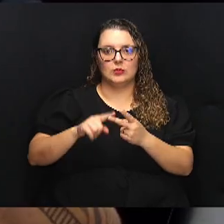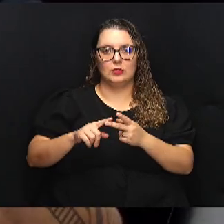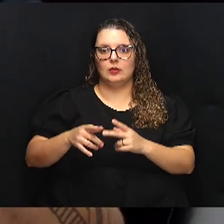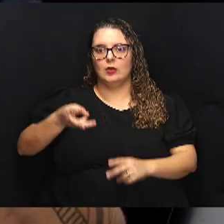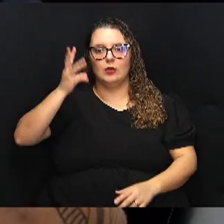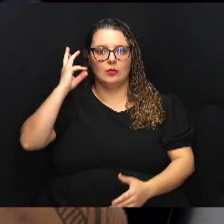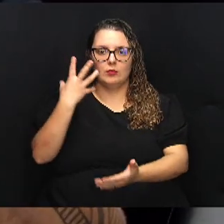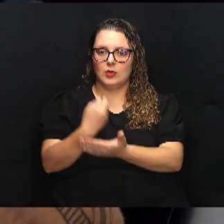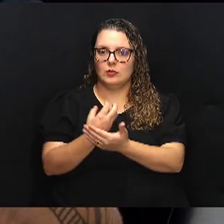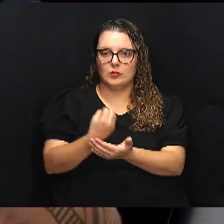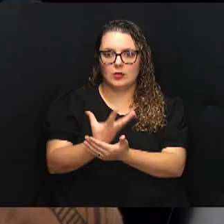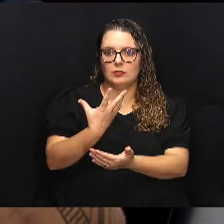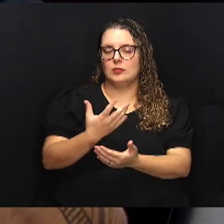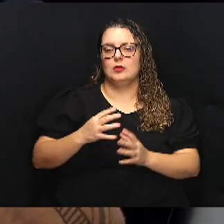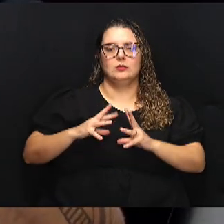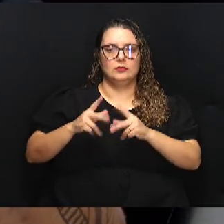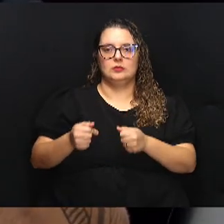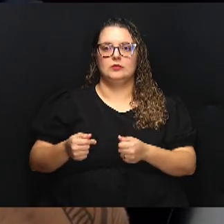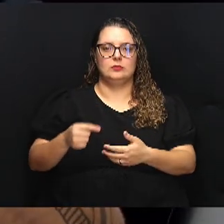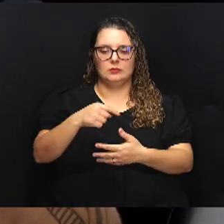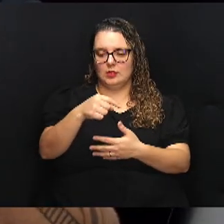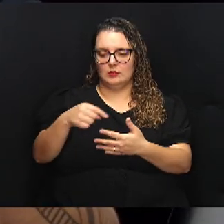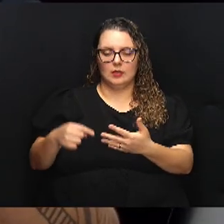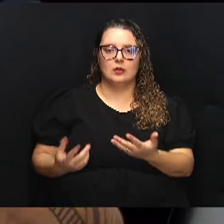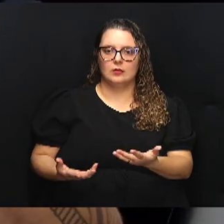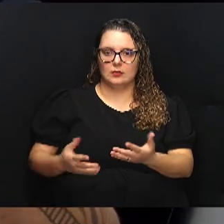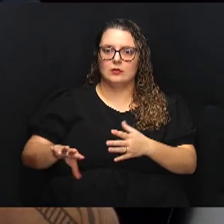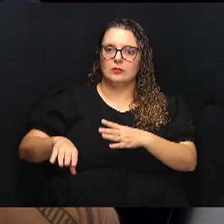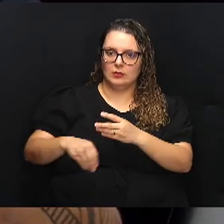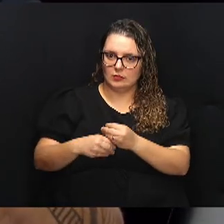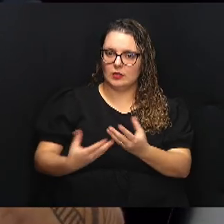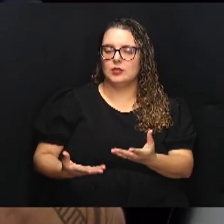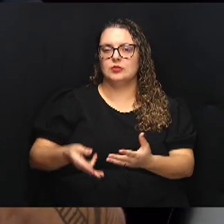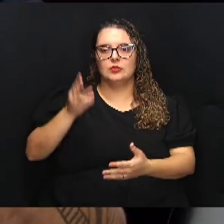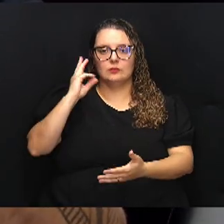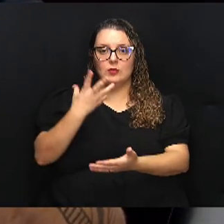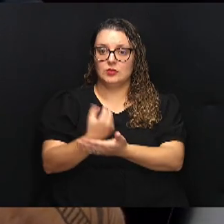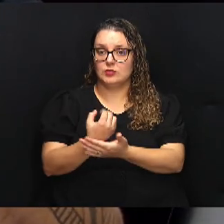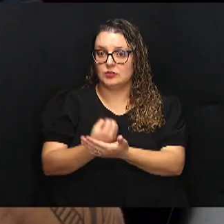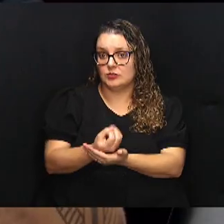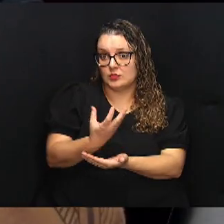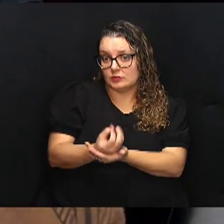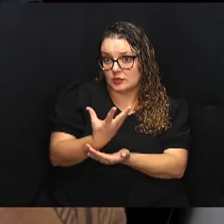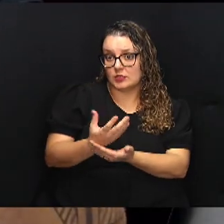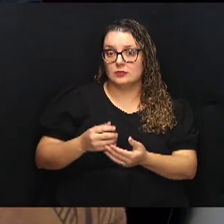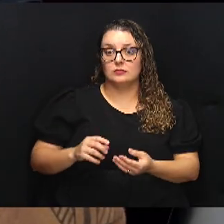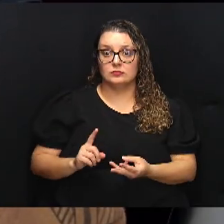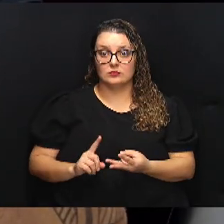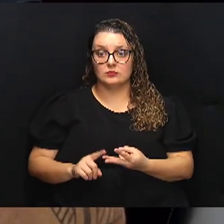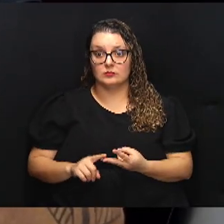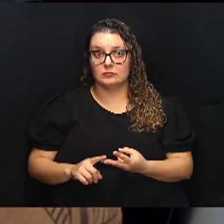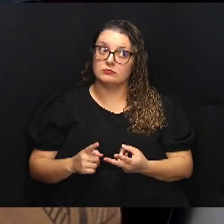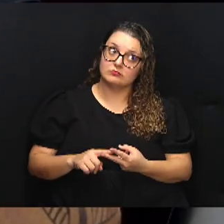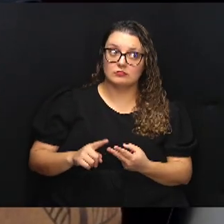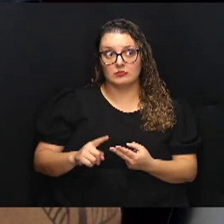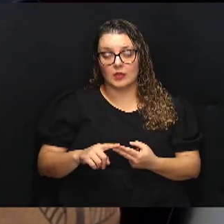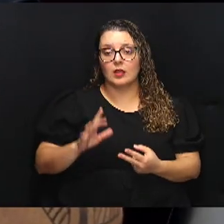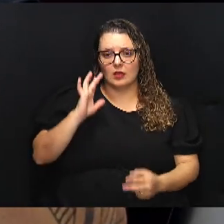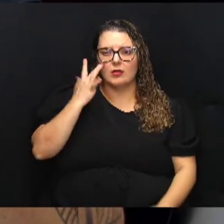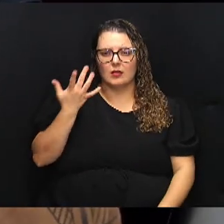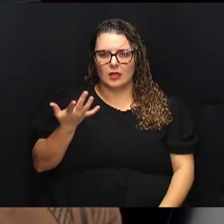em Spotify, todas essas, agregadores de podcast. Hã, eu acho que isso já